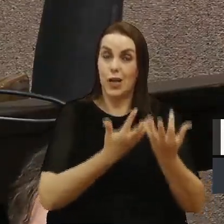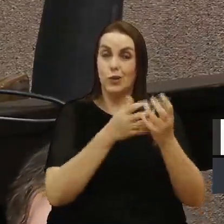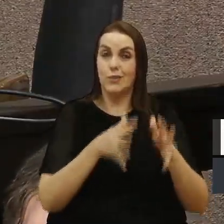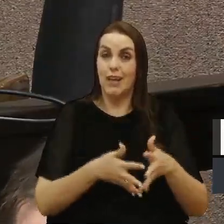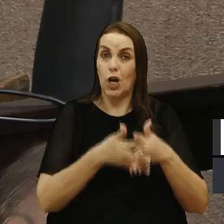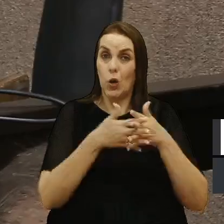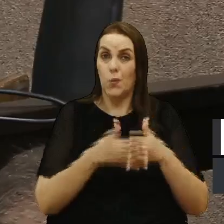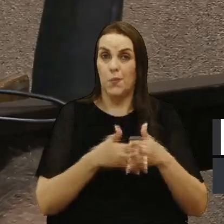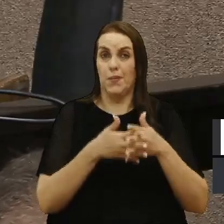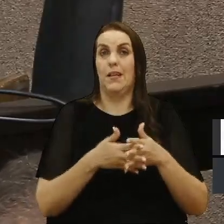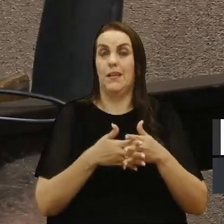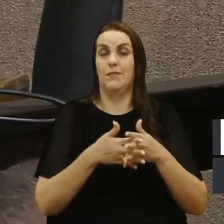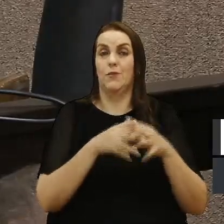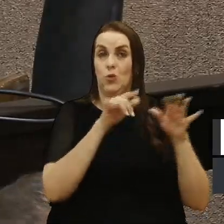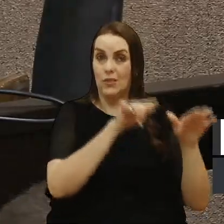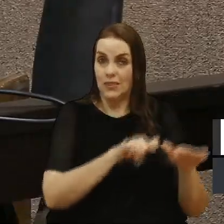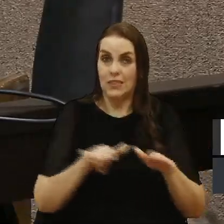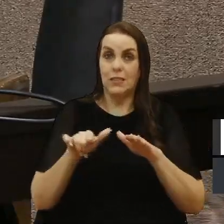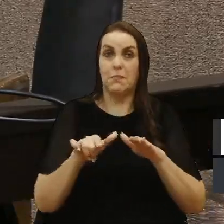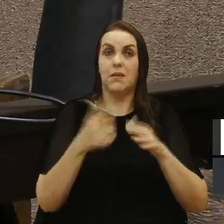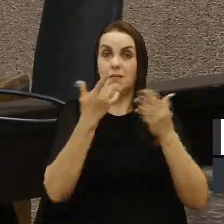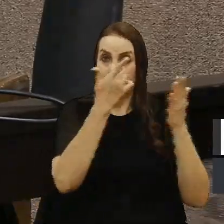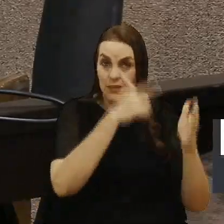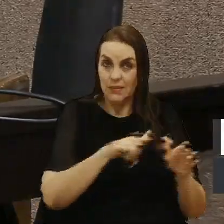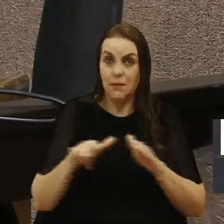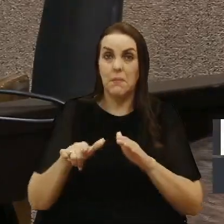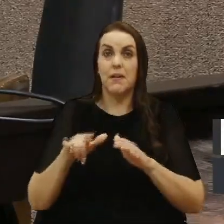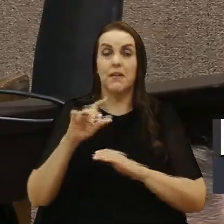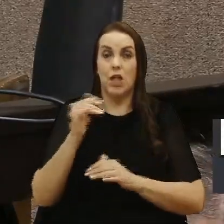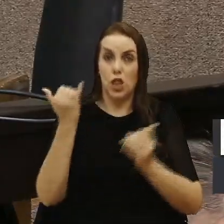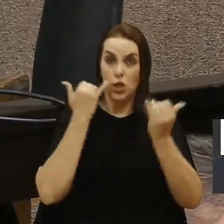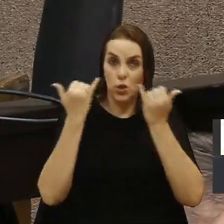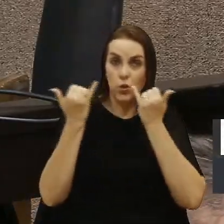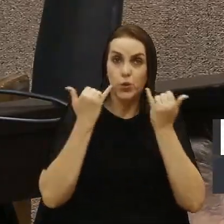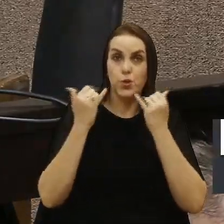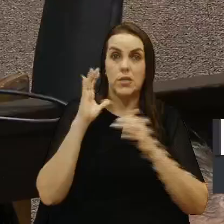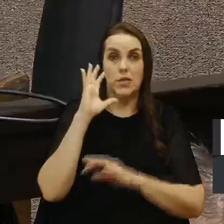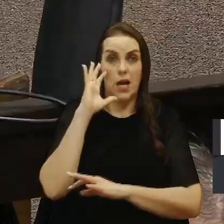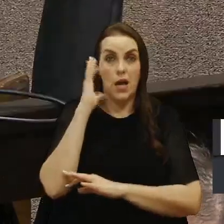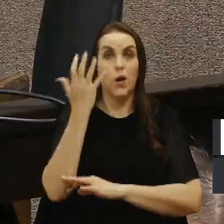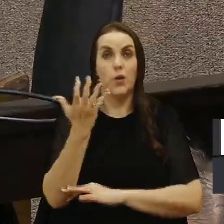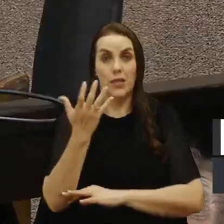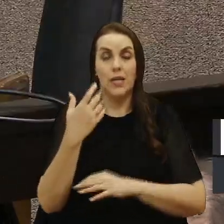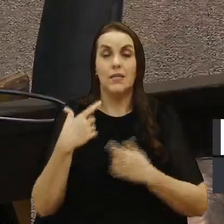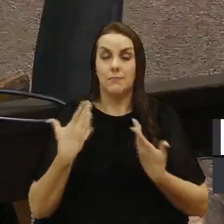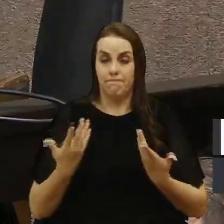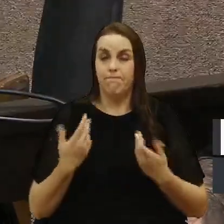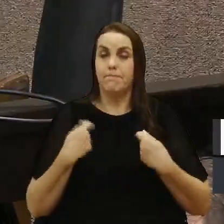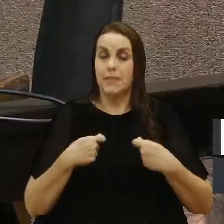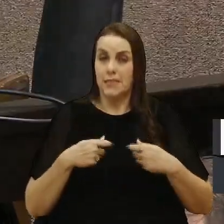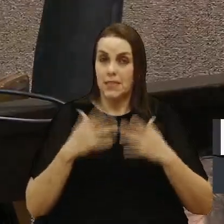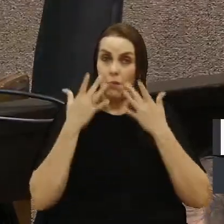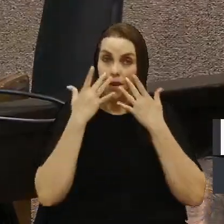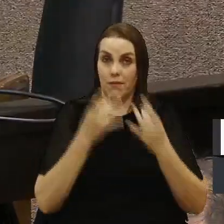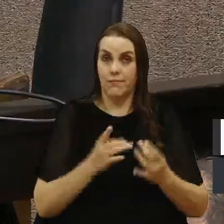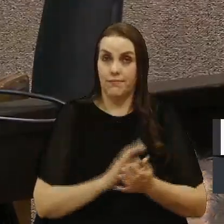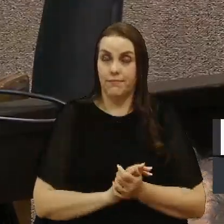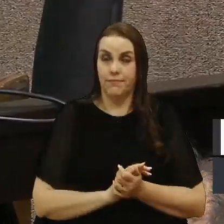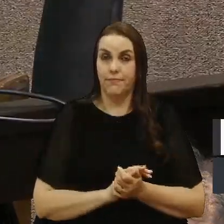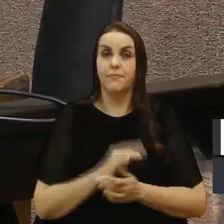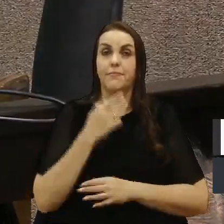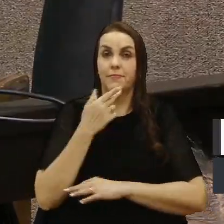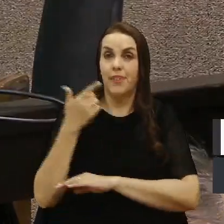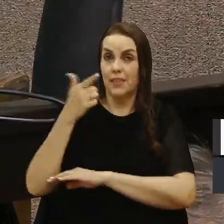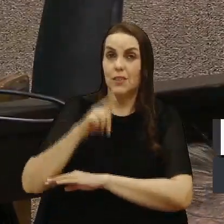complicada. A cada semana recebemos alguma notícia sobre isso e precisamos. Mas quero reforçar aqui que não